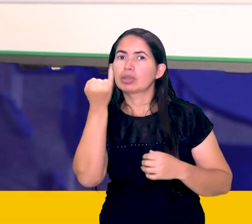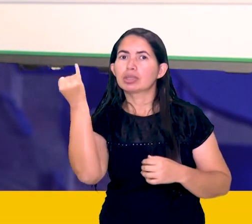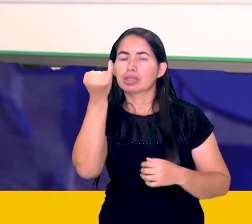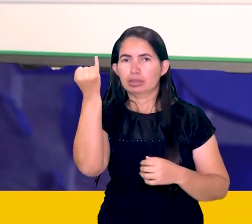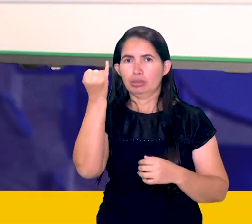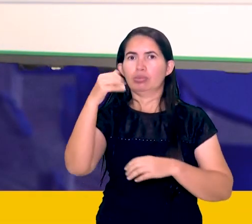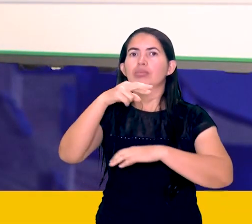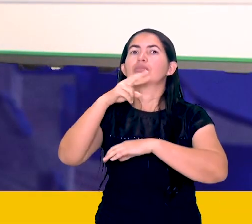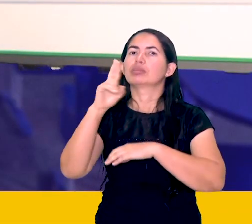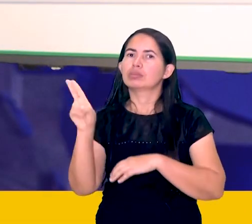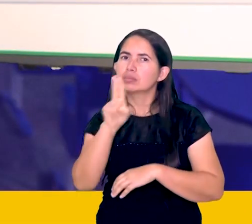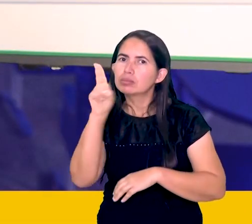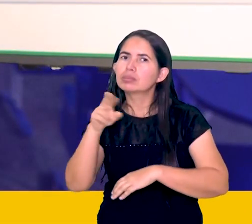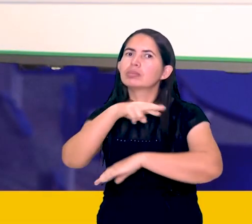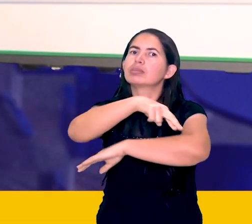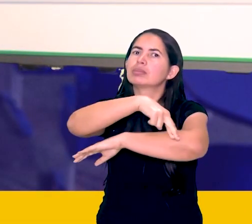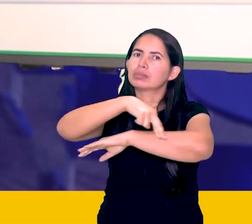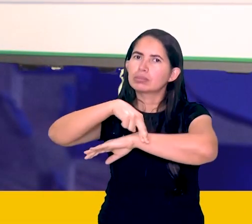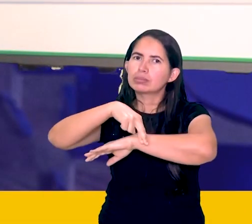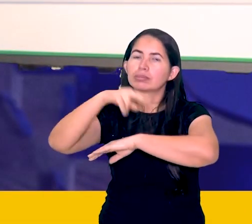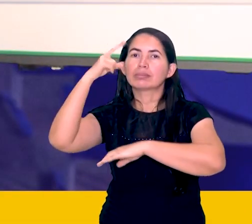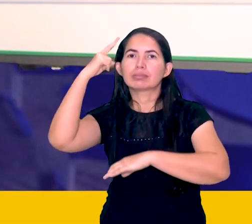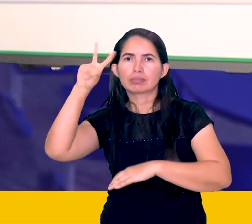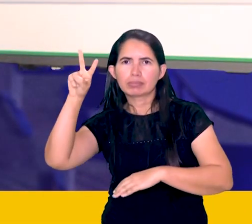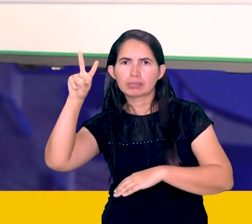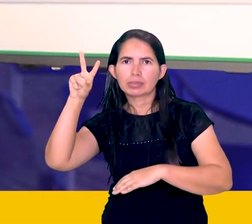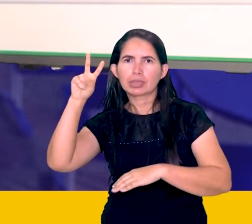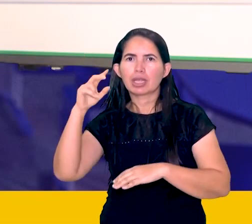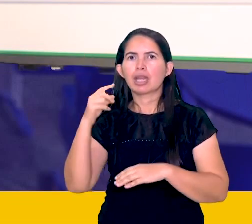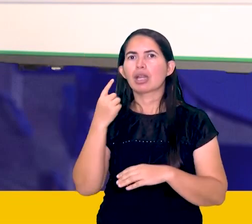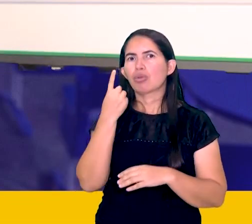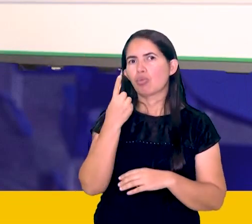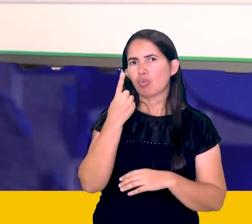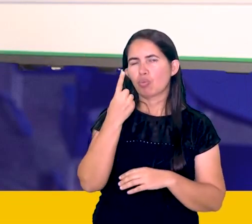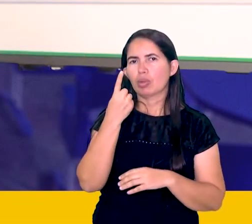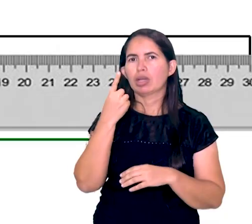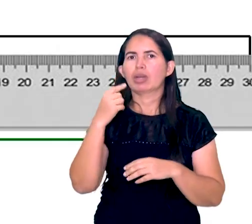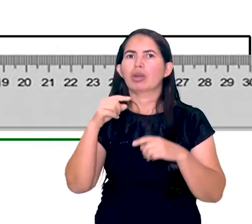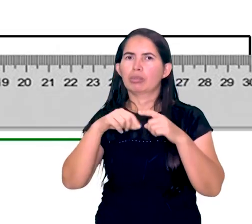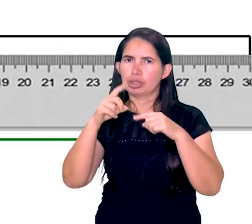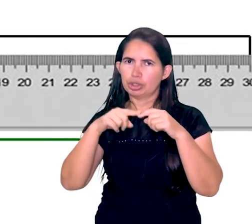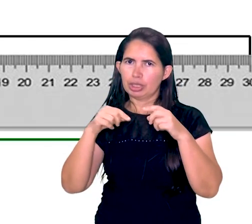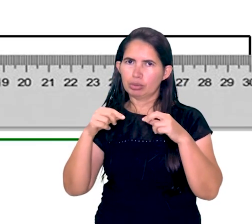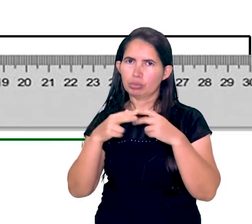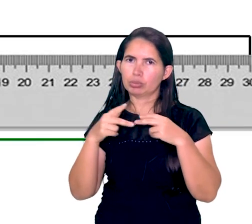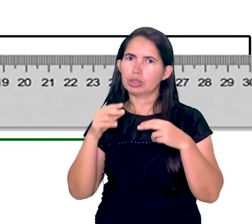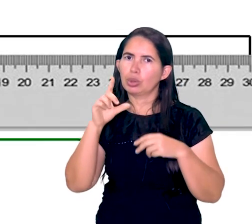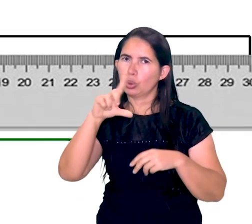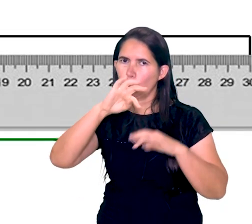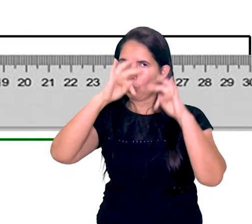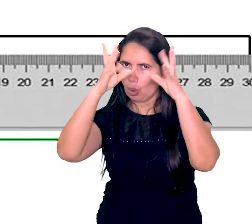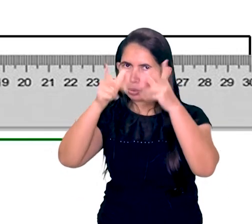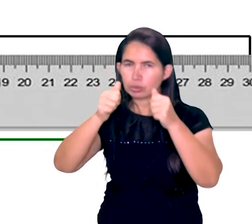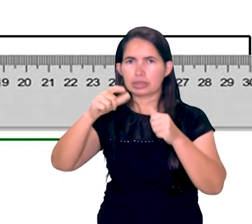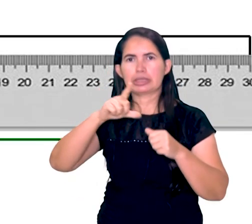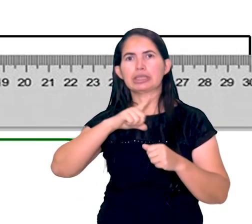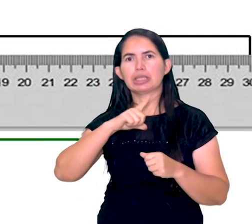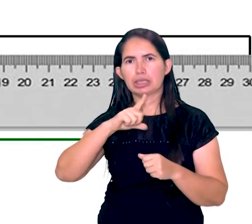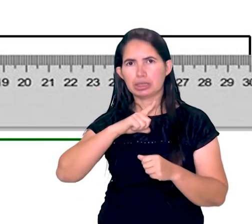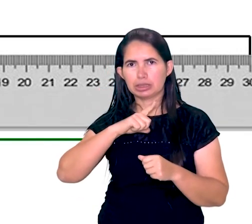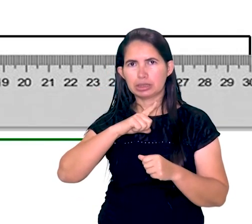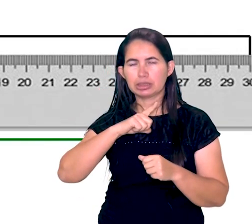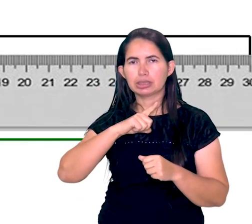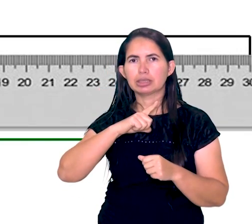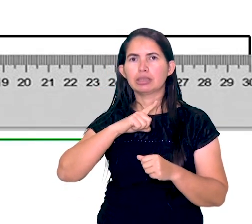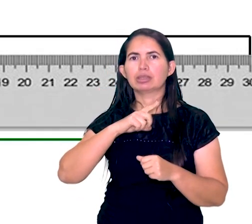importante fazer uso dela, tá certo, gente? Lembrar que a régua é um objeto que todos têm em casa. Vocês fazem uso dela